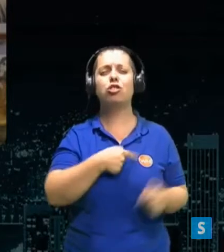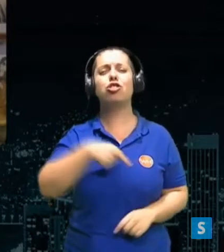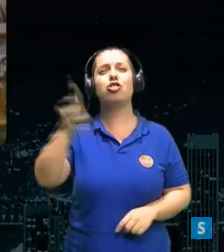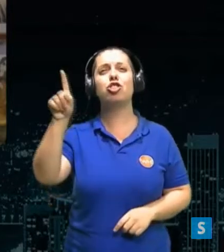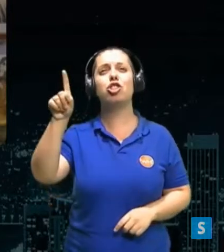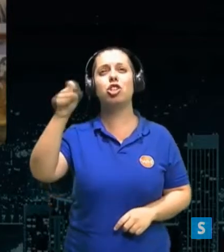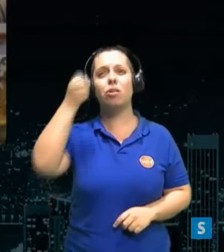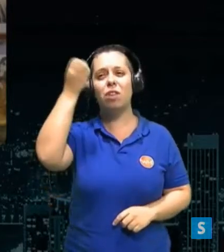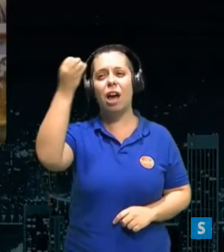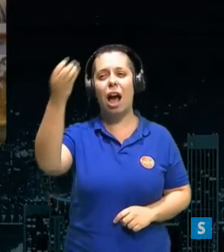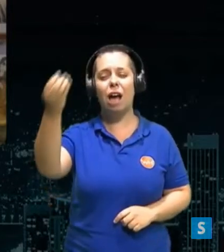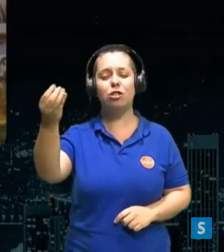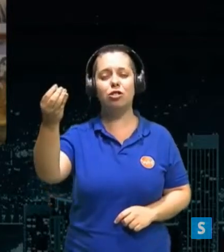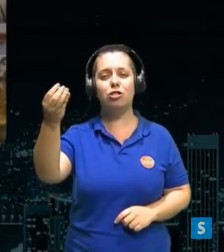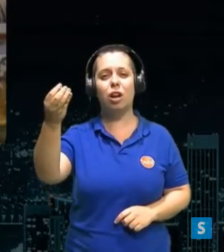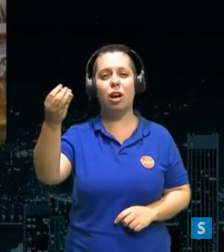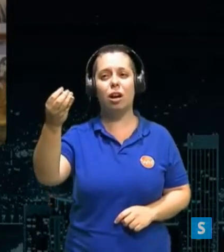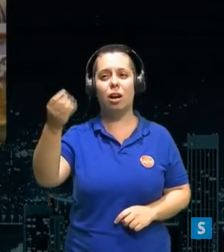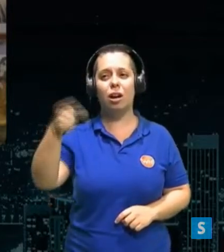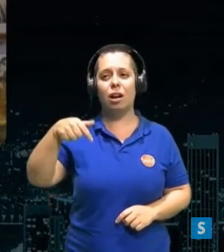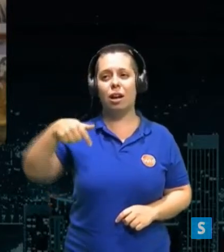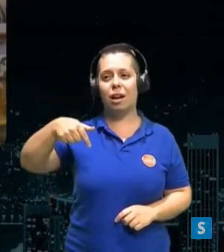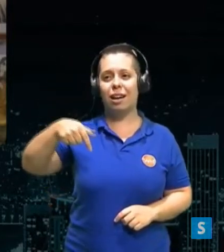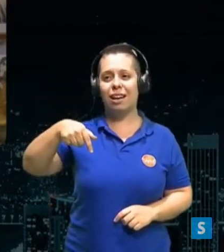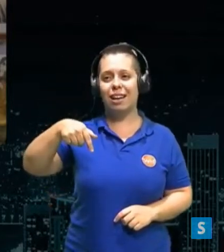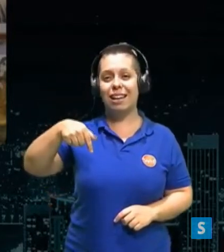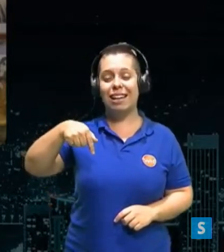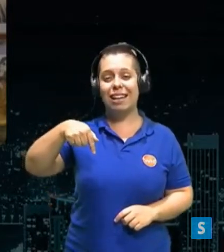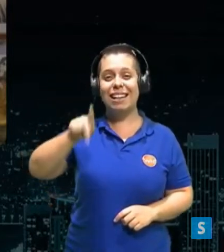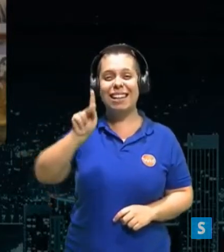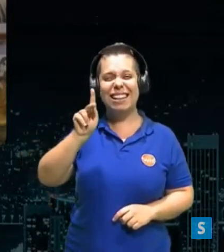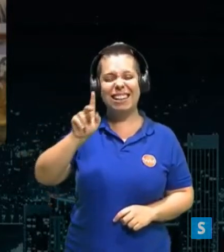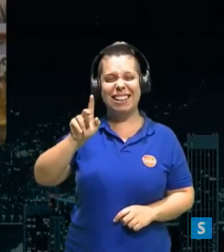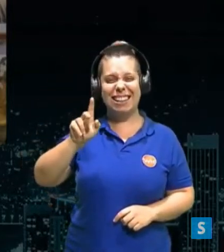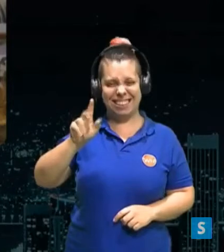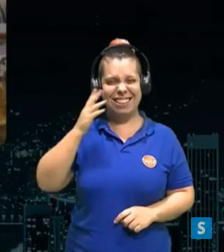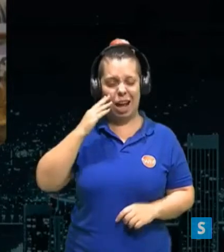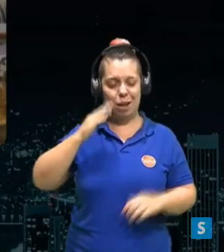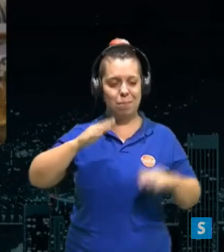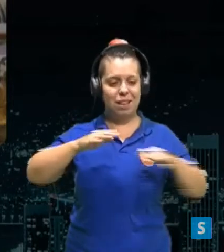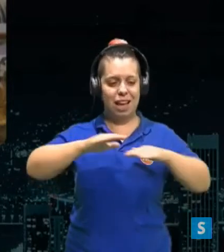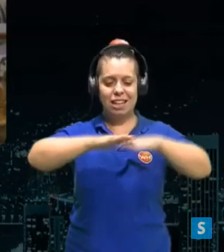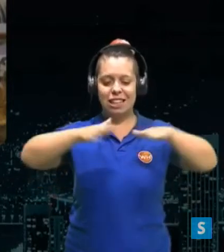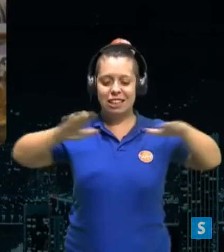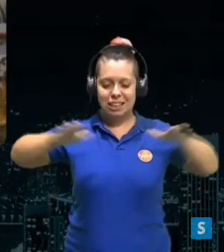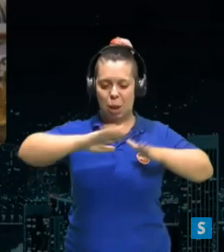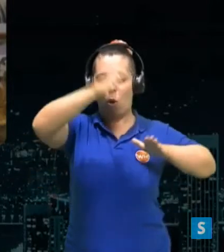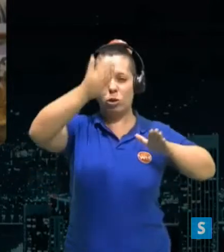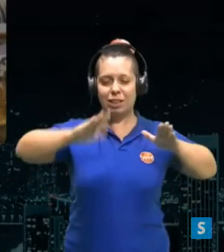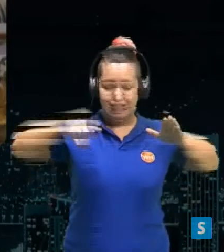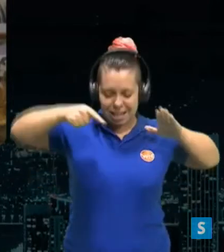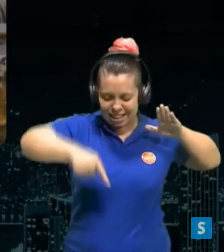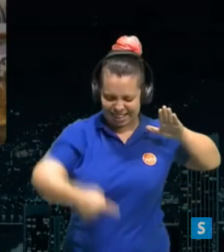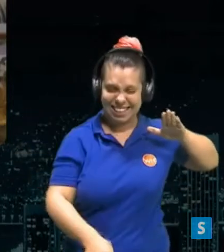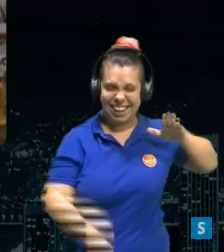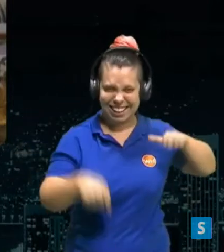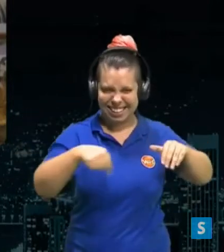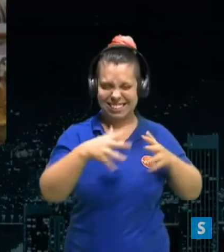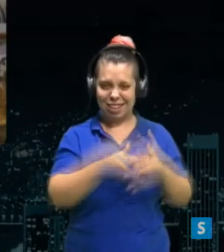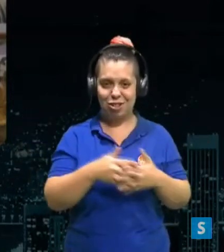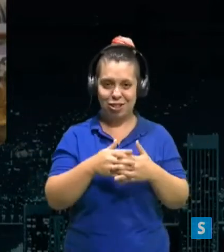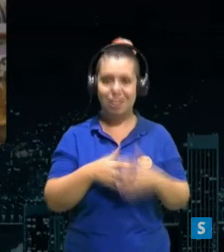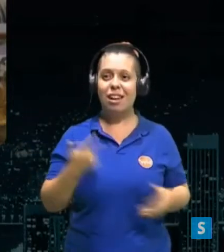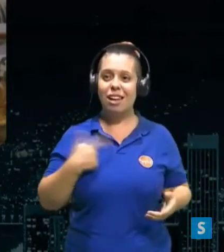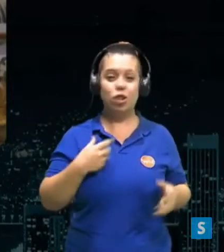viagem para os canyons e Seria uma viagem com todos os fundadores a gente tava pensando. Aqui